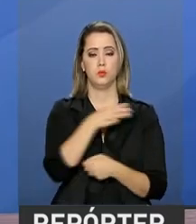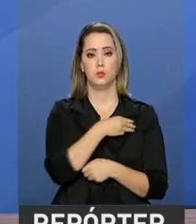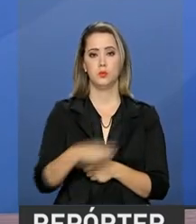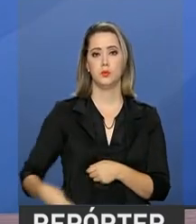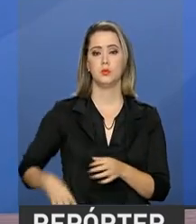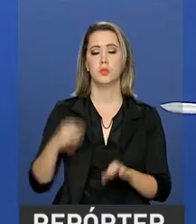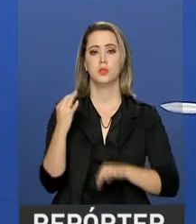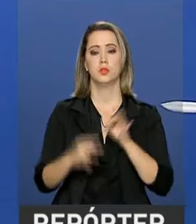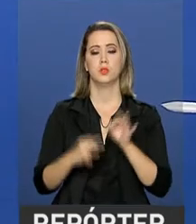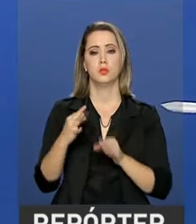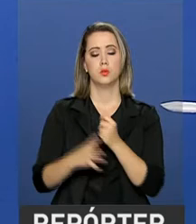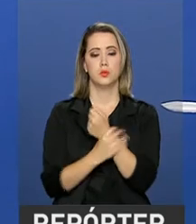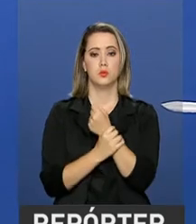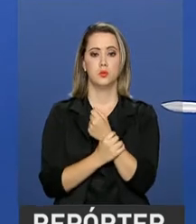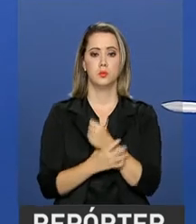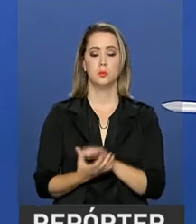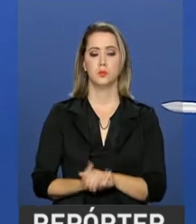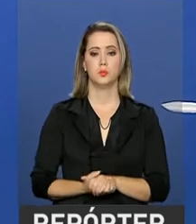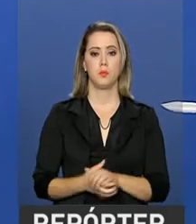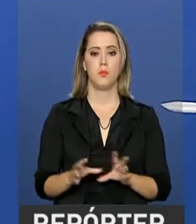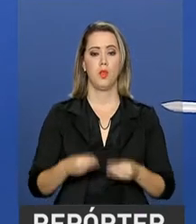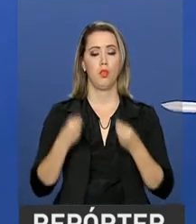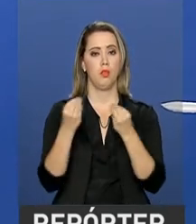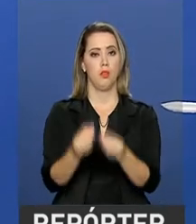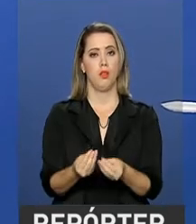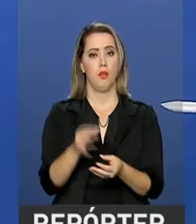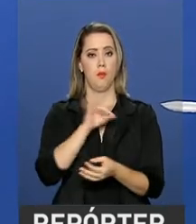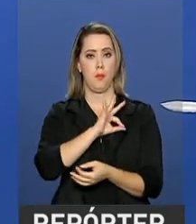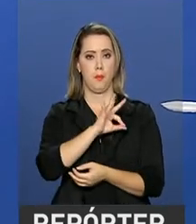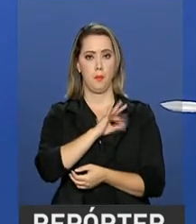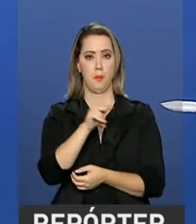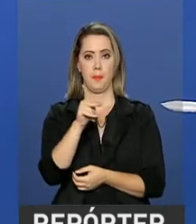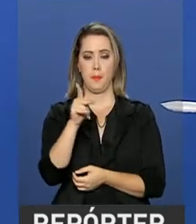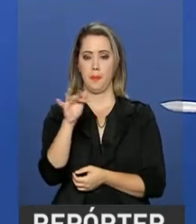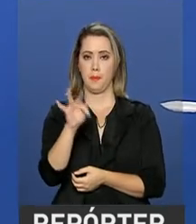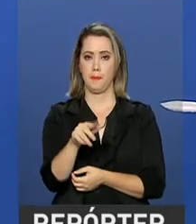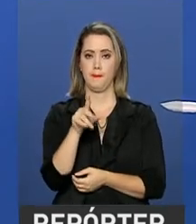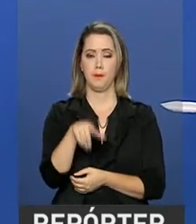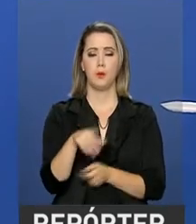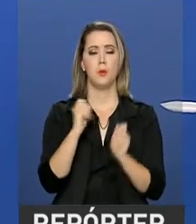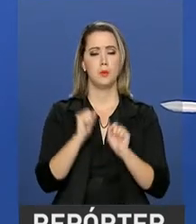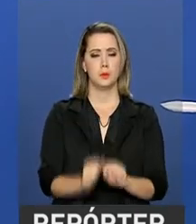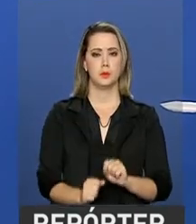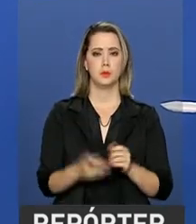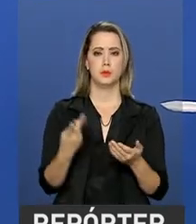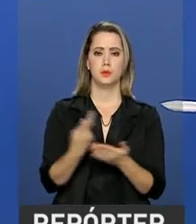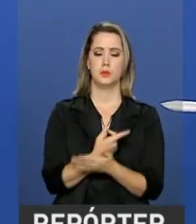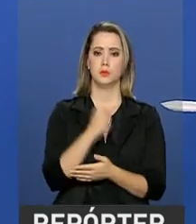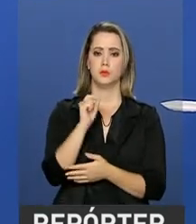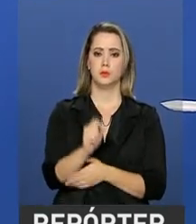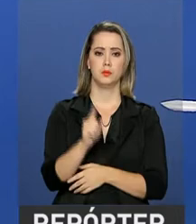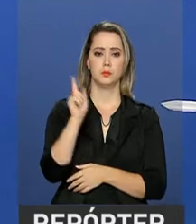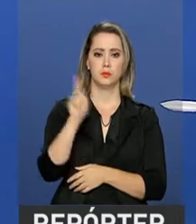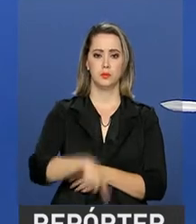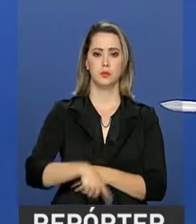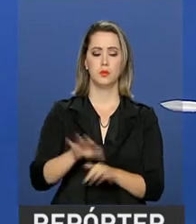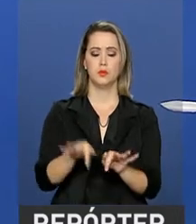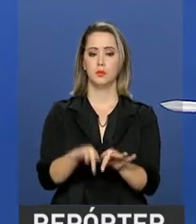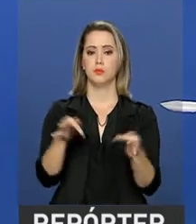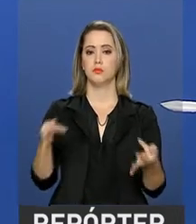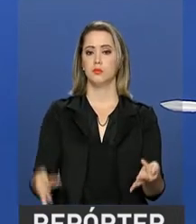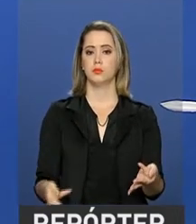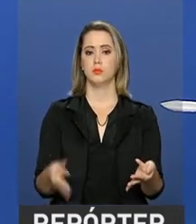pública garantia a polícia federal os meios necessários à sua operação é simplesmente